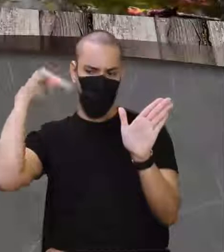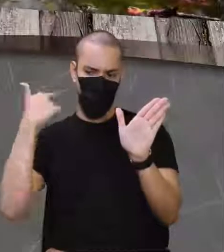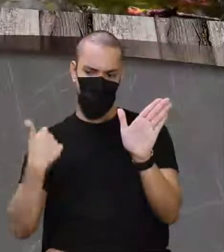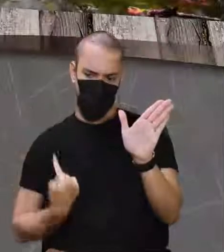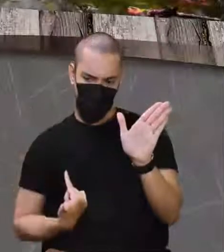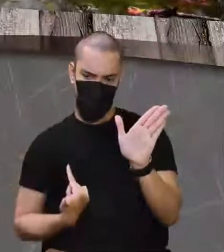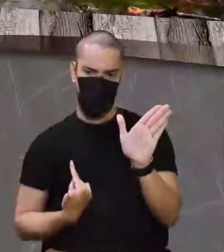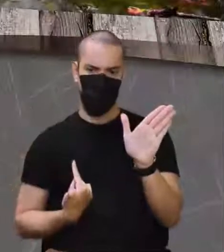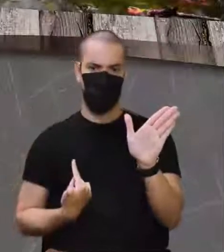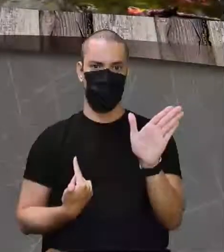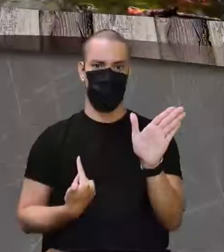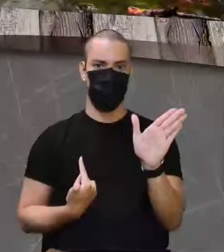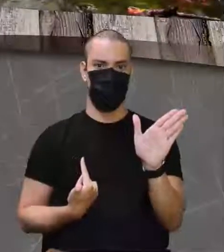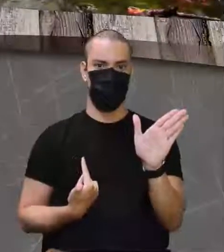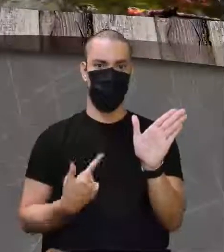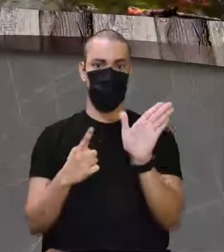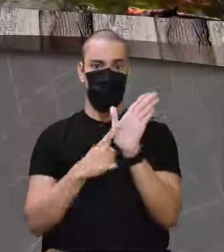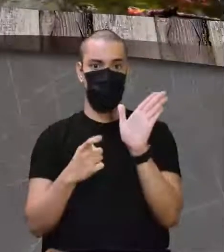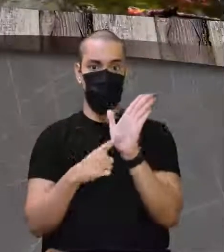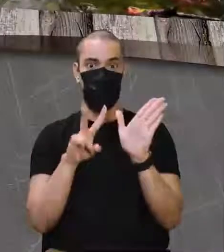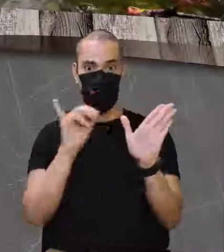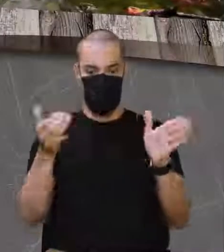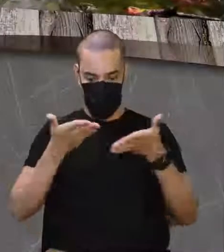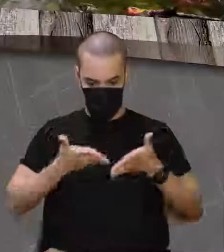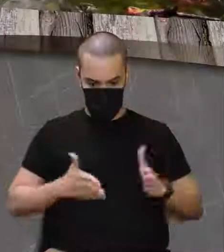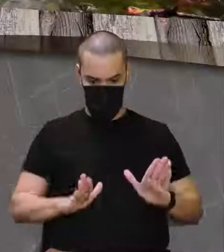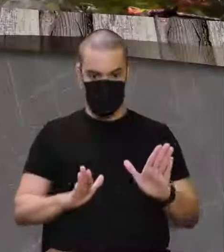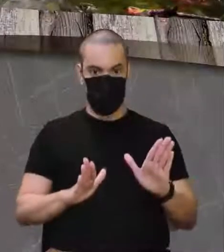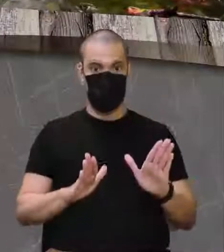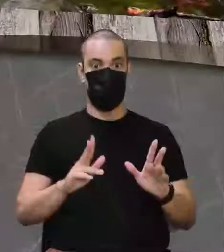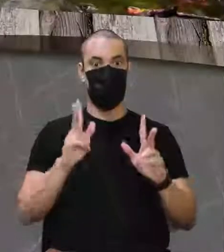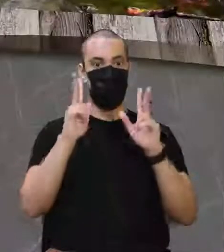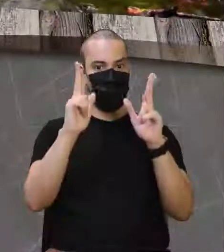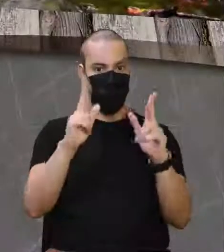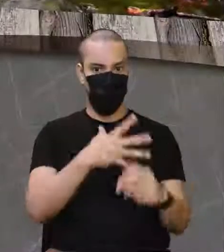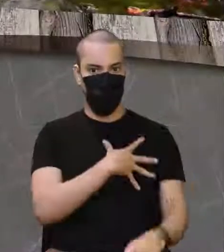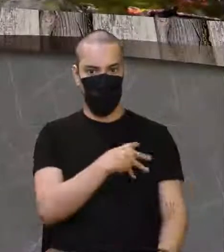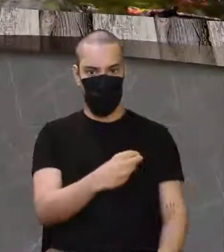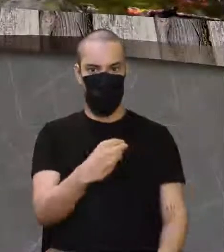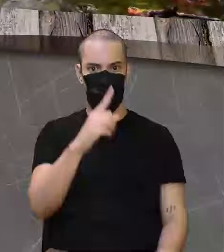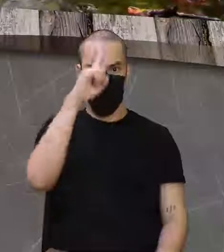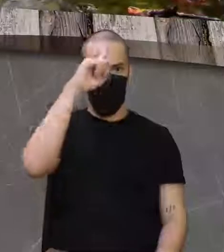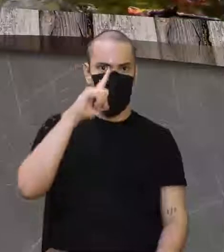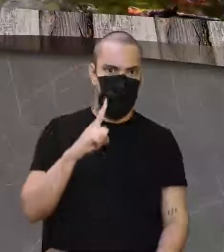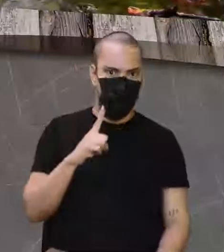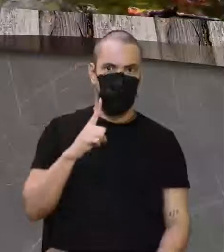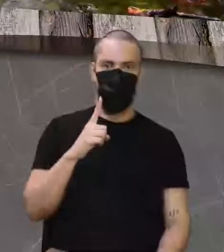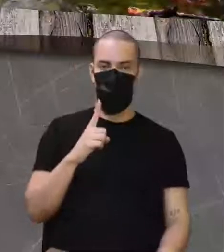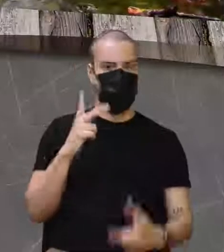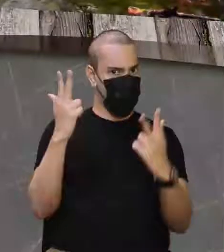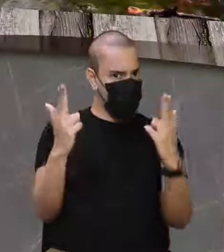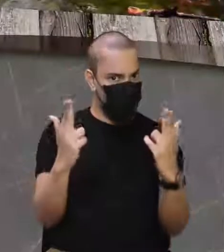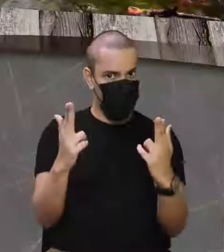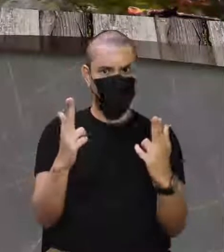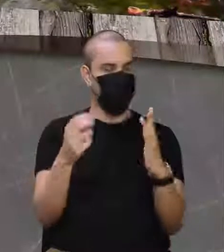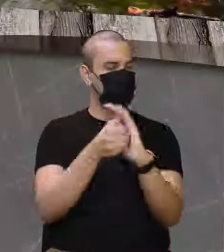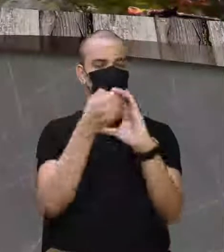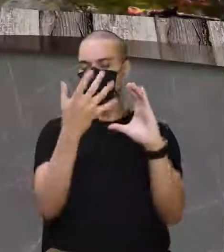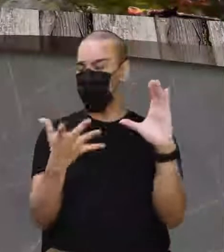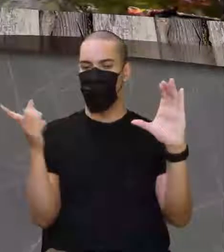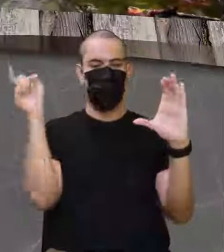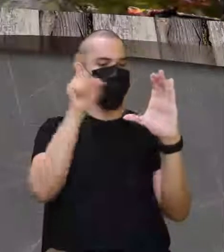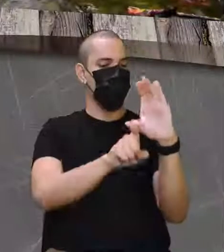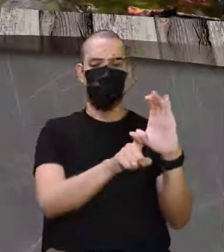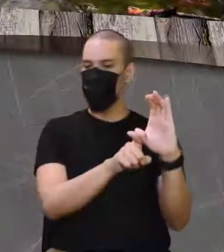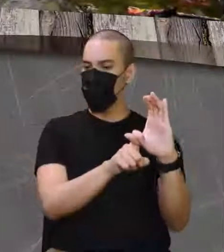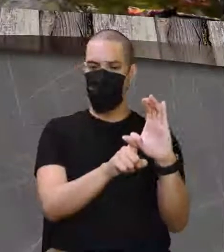nem sempre uma branca loura vai ter um filho branca loura também, entendeu? Uma característica não está